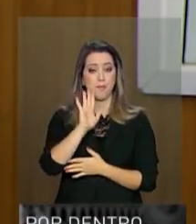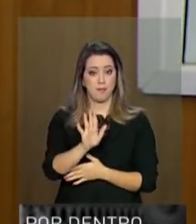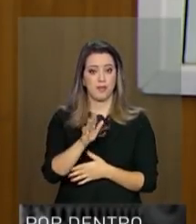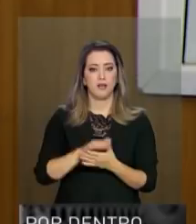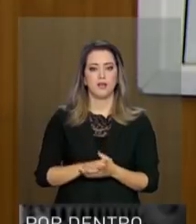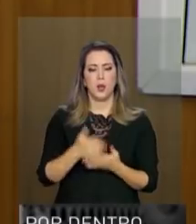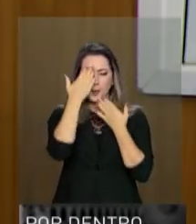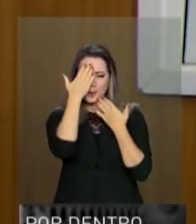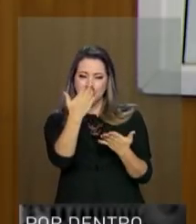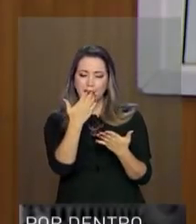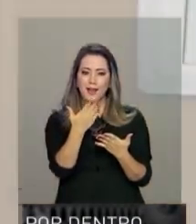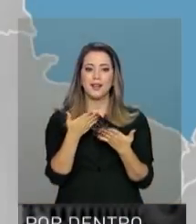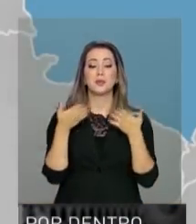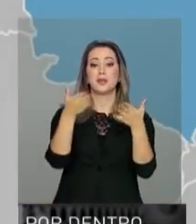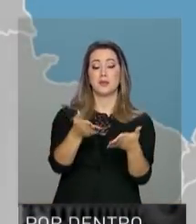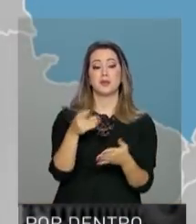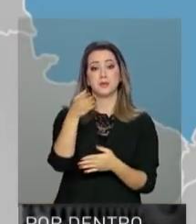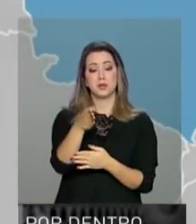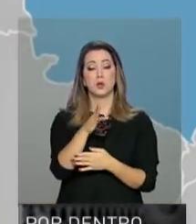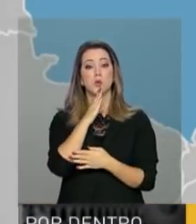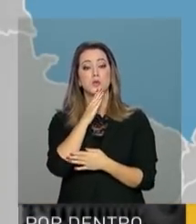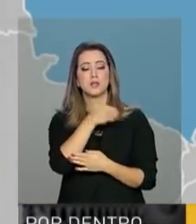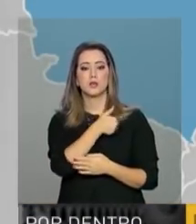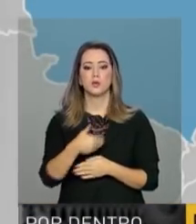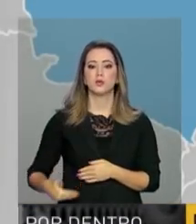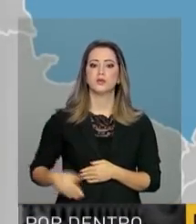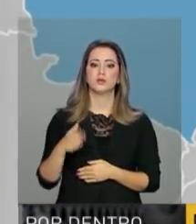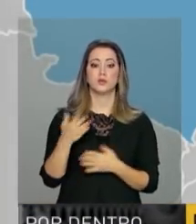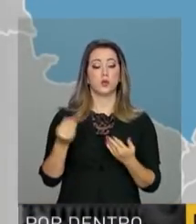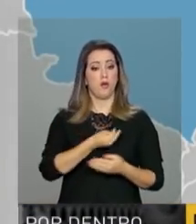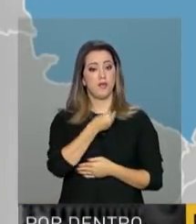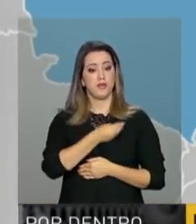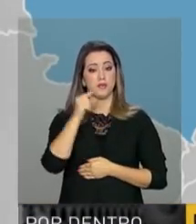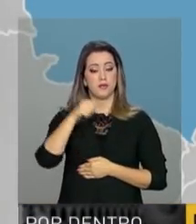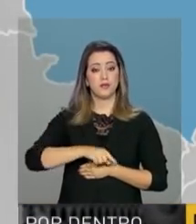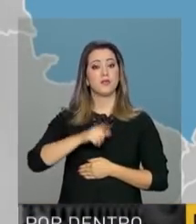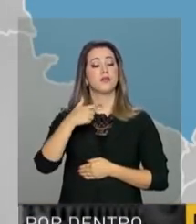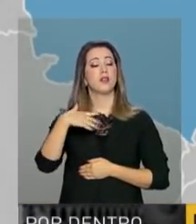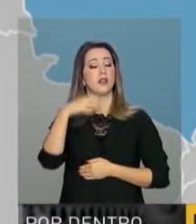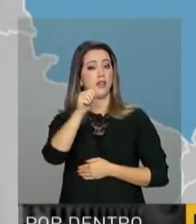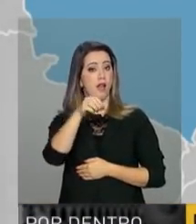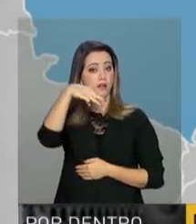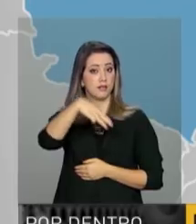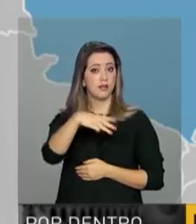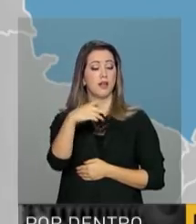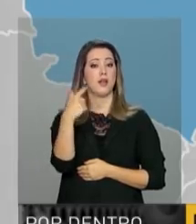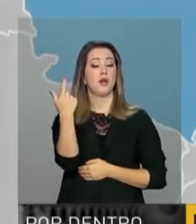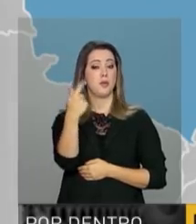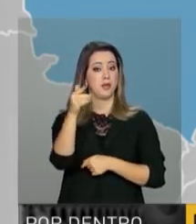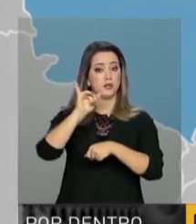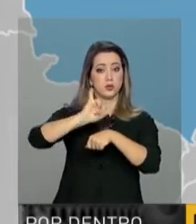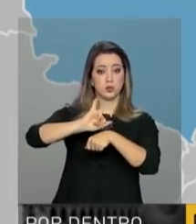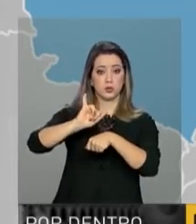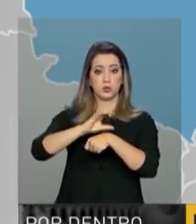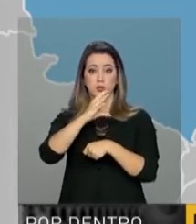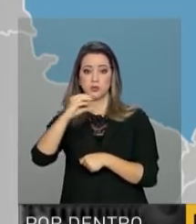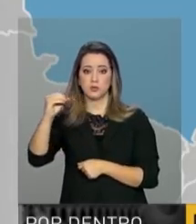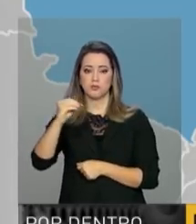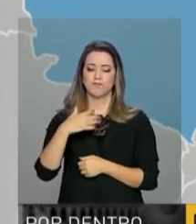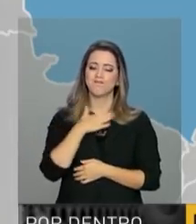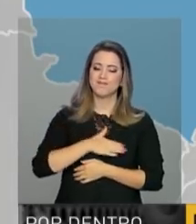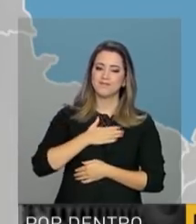pela participação aí no programa Por Dentro do Governo, ao vivo também aqui na Rádio 730 AM de Goiânia, para toda a região Centro-Oeste. Prazer falar